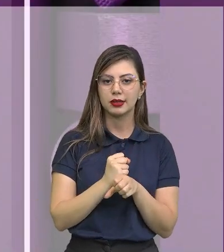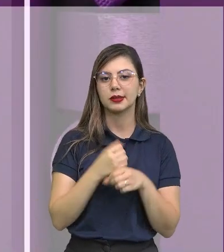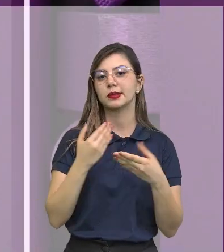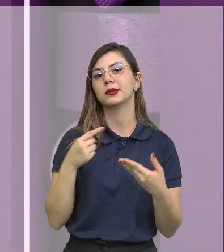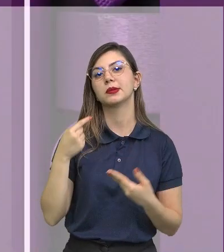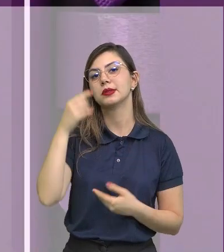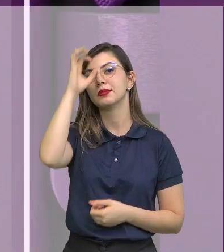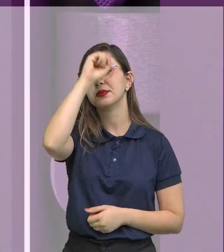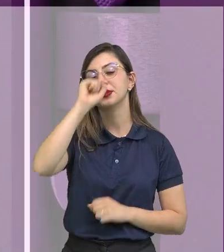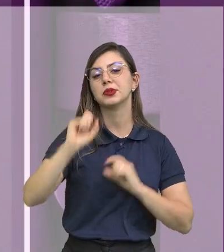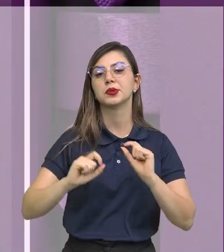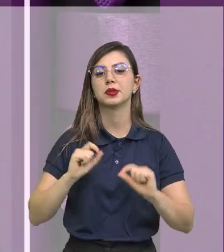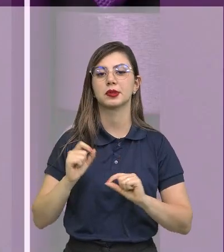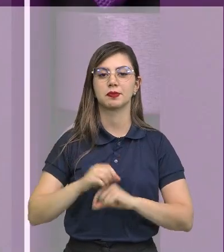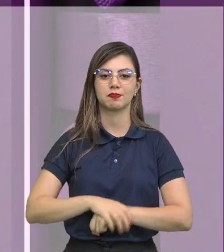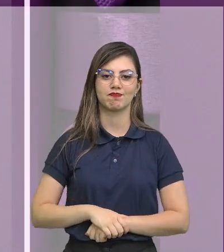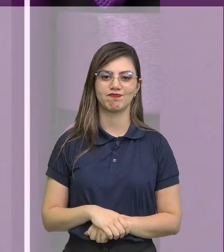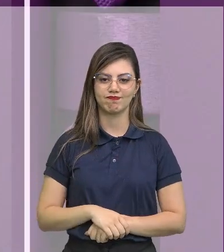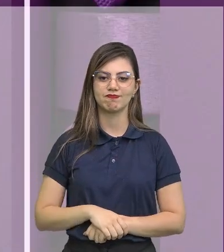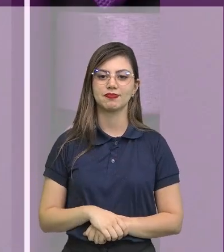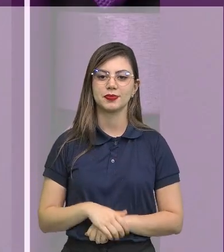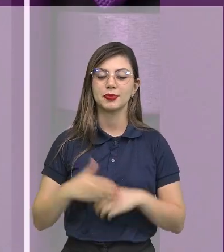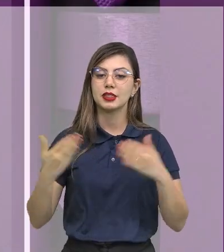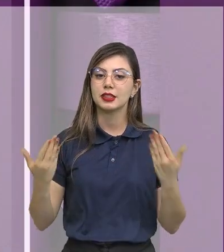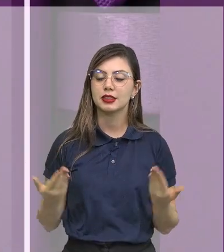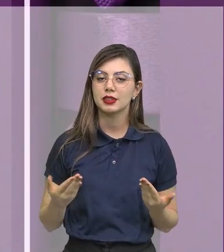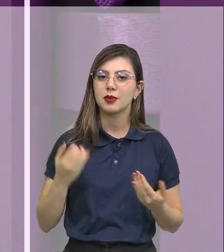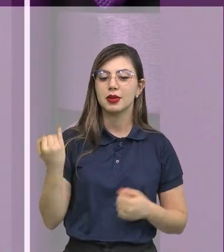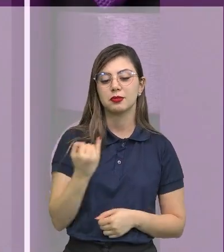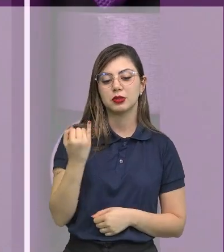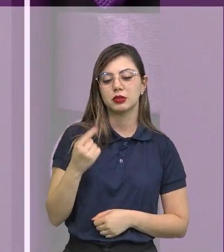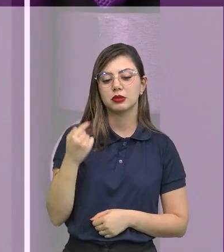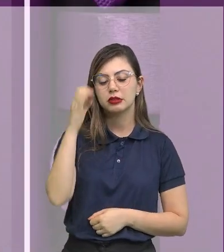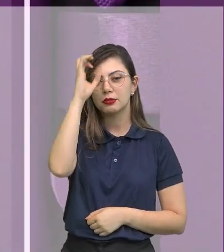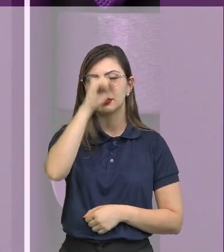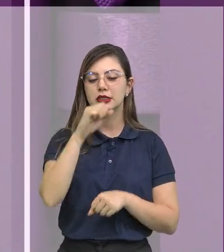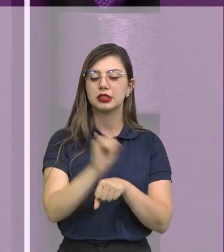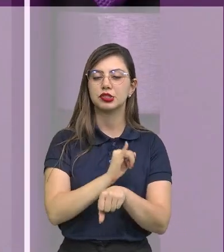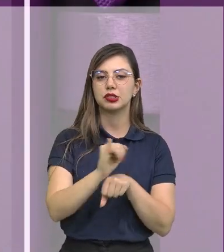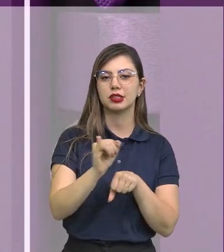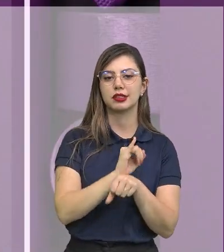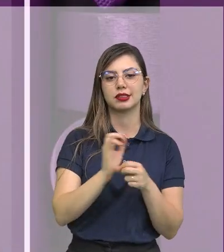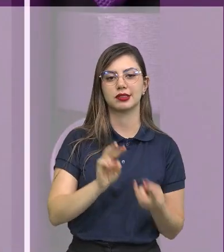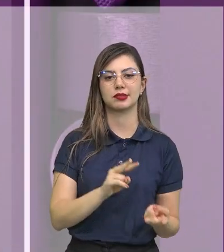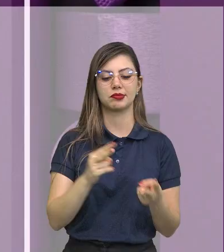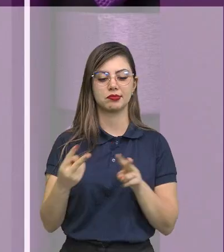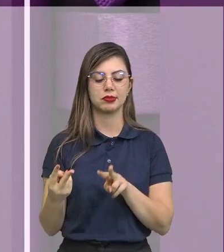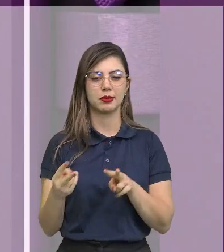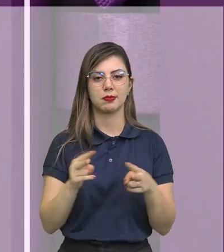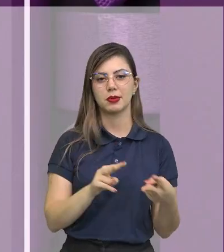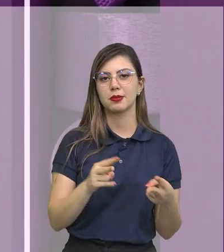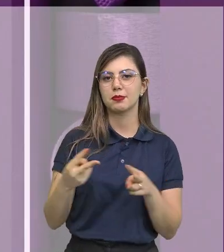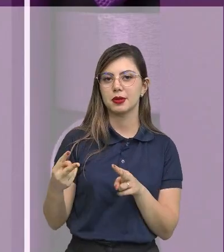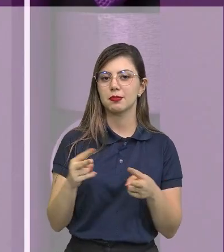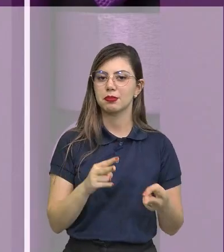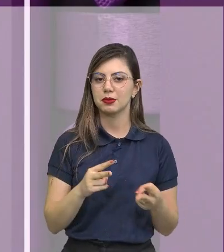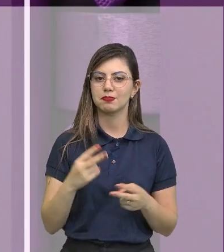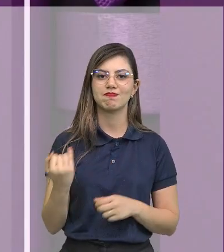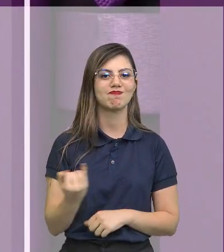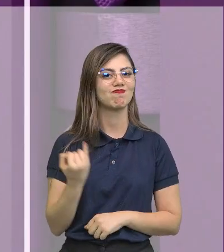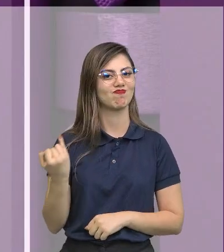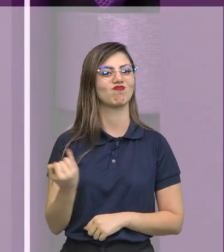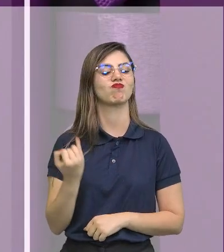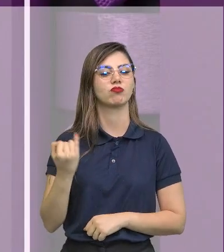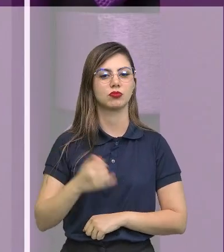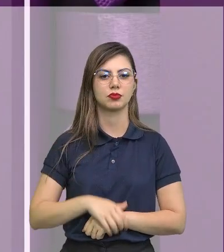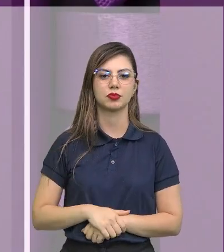chega? A gente chega ali em que as relações são importantíssimas, né? Que saber trabalhar as unidades cúbicas ali é